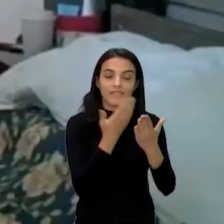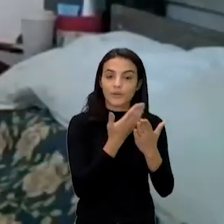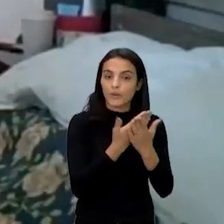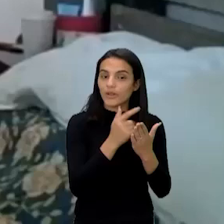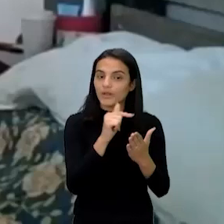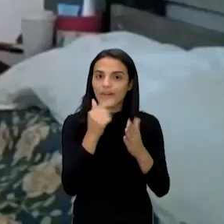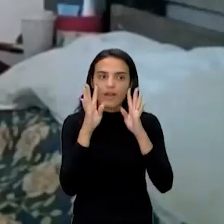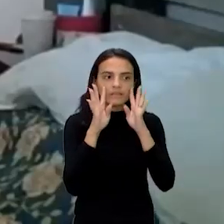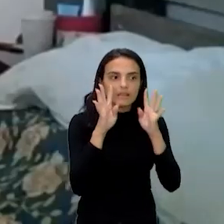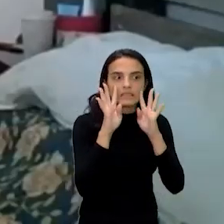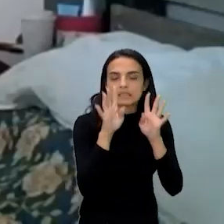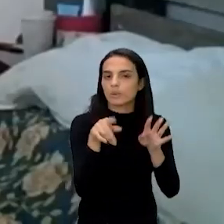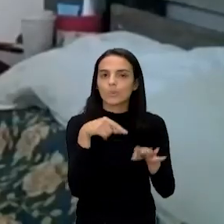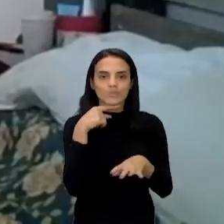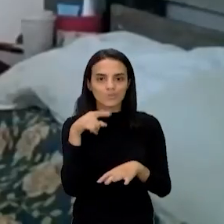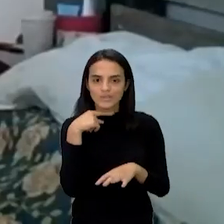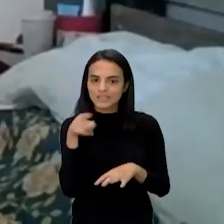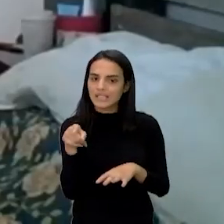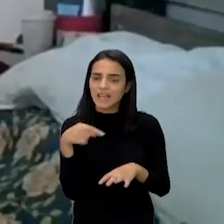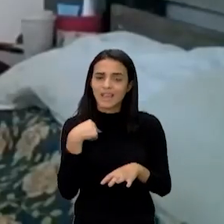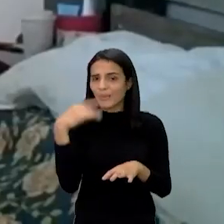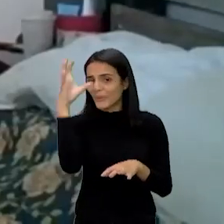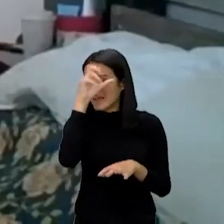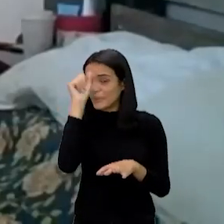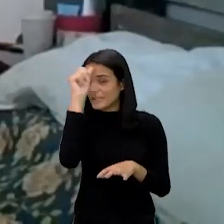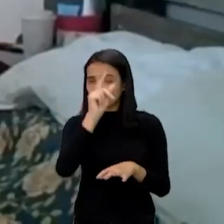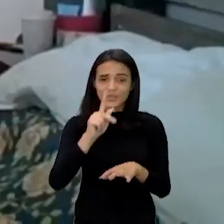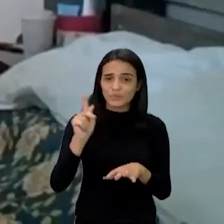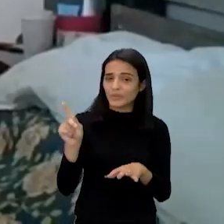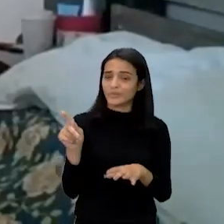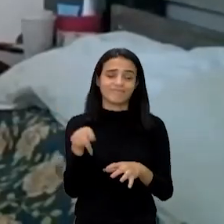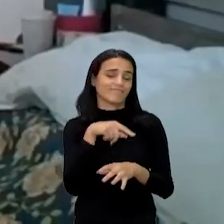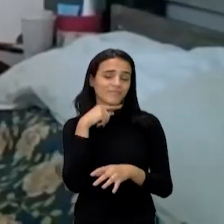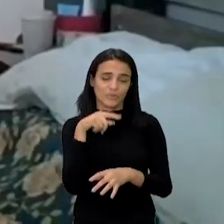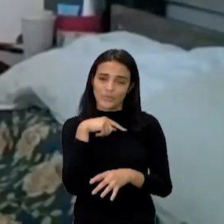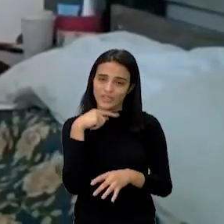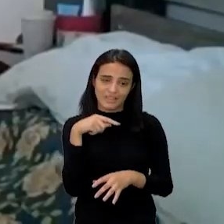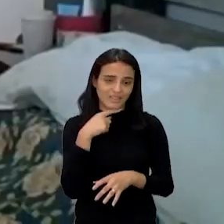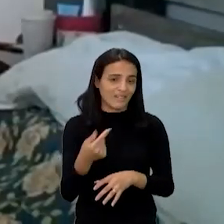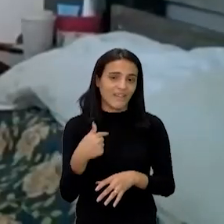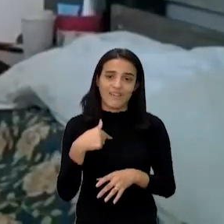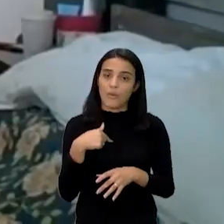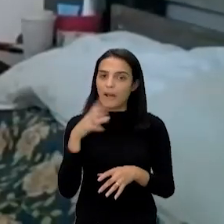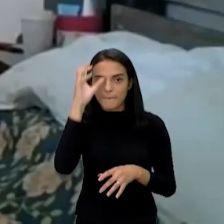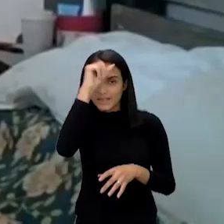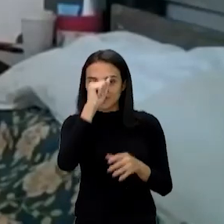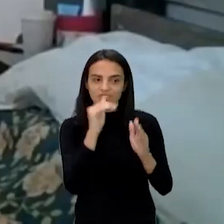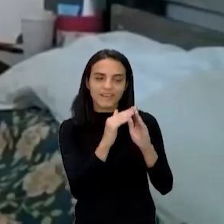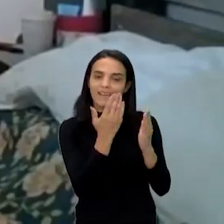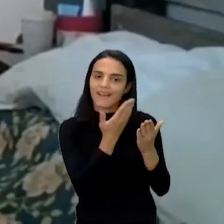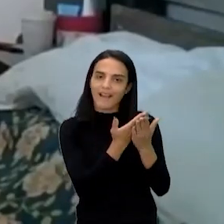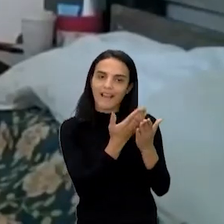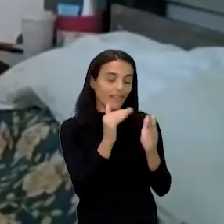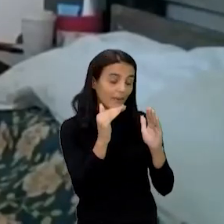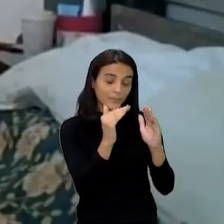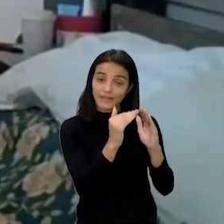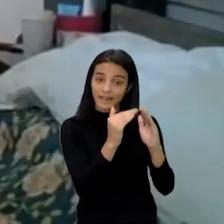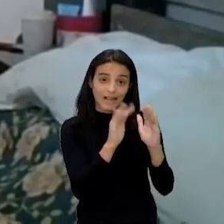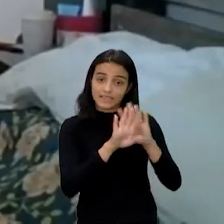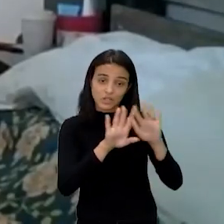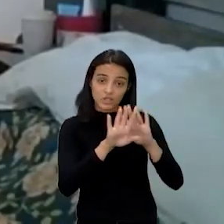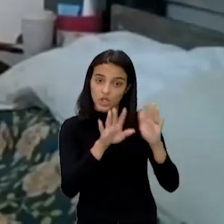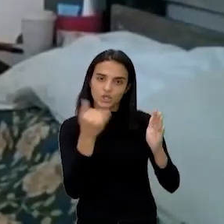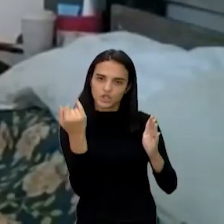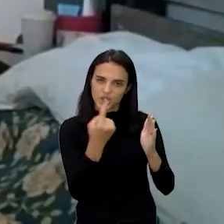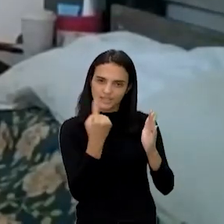não prestava atenção, eu não aprendia com os professores, eu só aprendi em casa, sozinho, com livros,